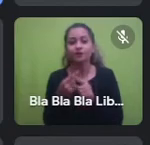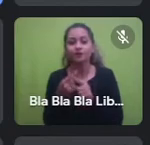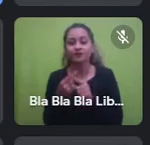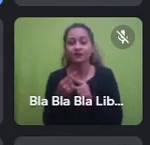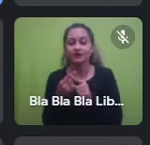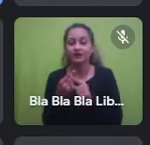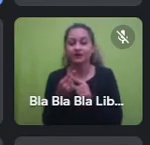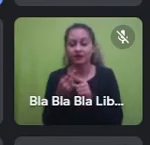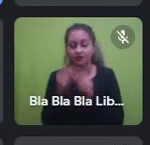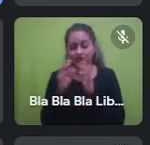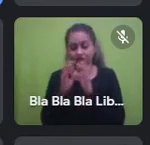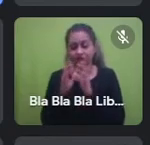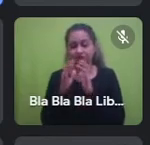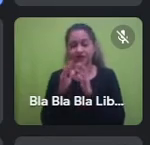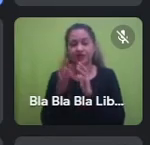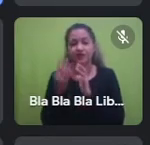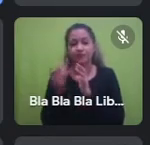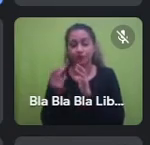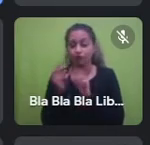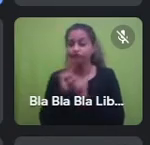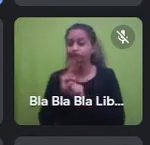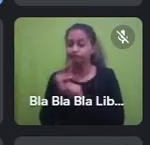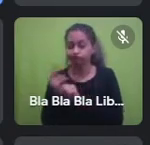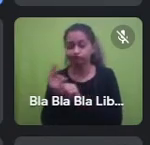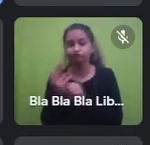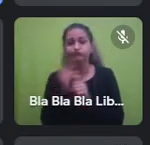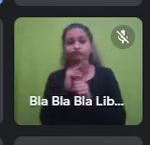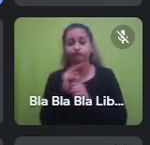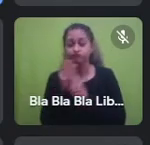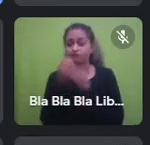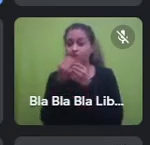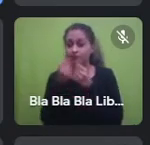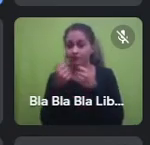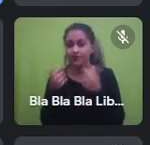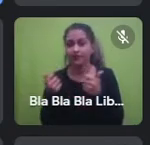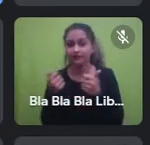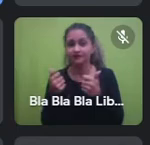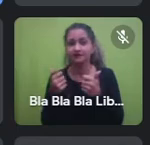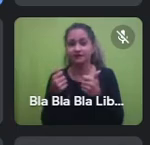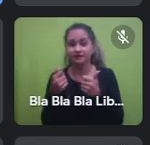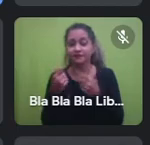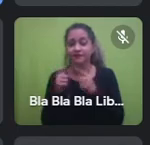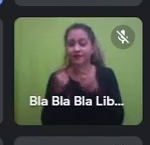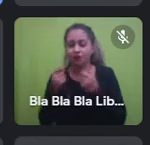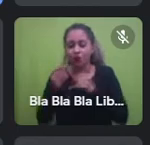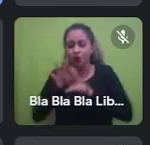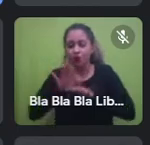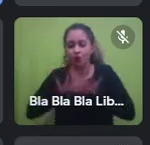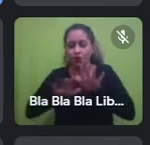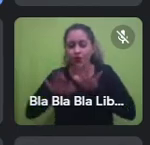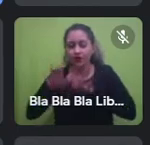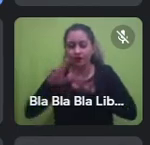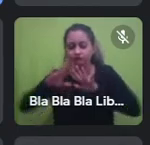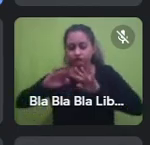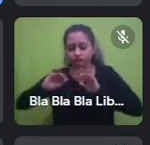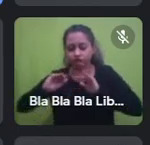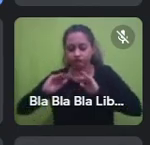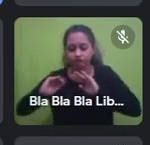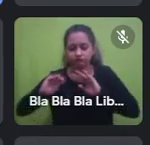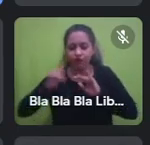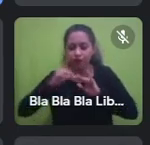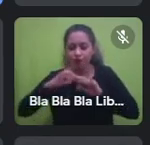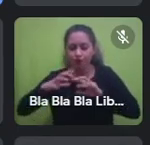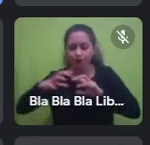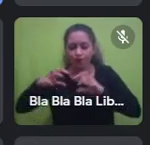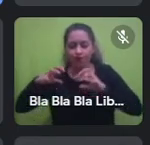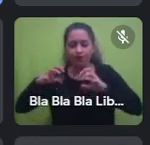o encéfalo ele está muito bem protegido ali na calota. A gente tem que ter muito cuidado a campo de fazer